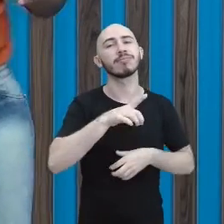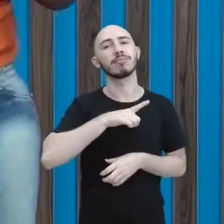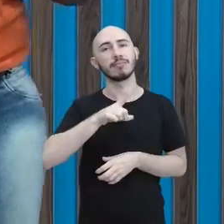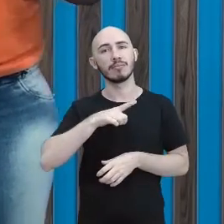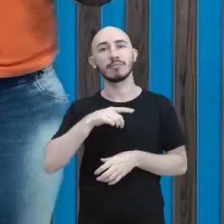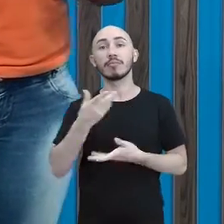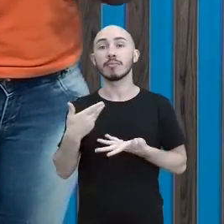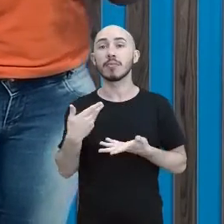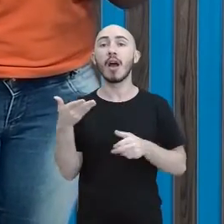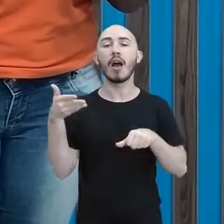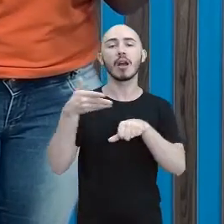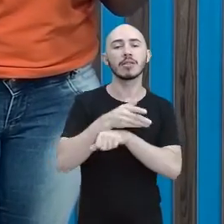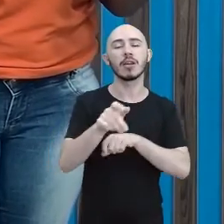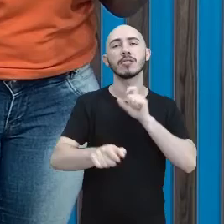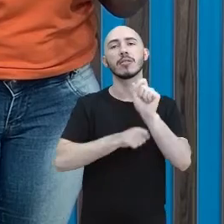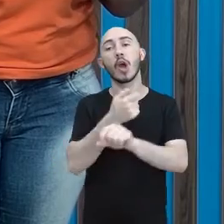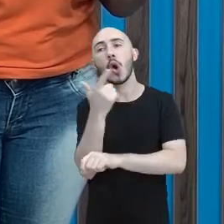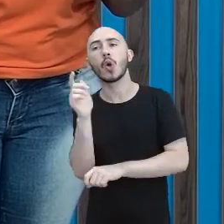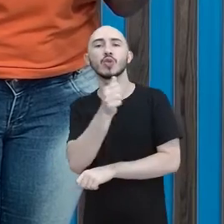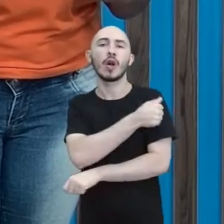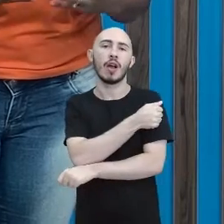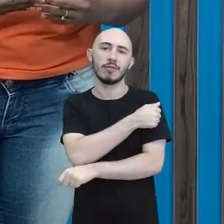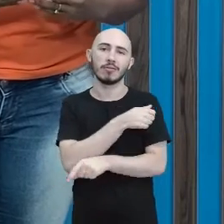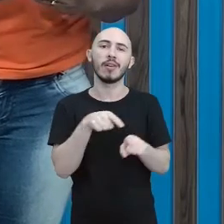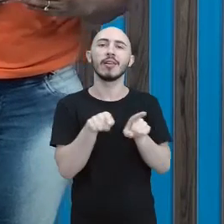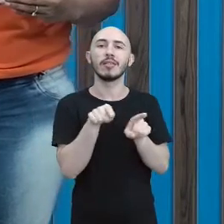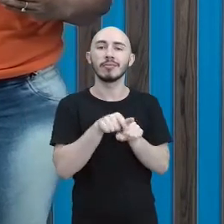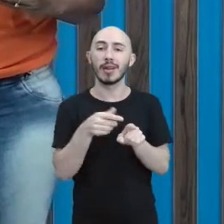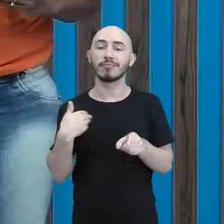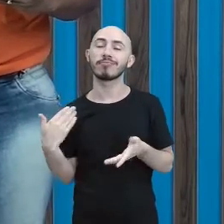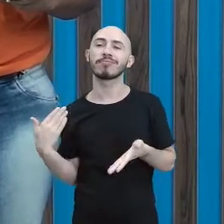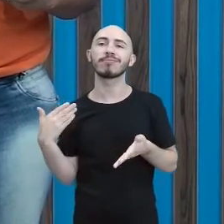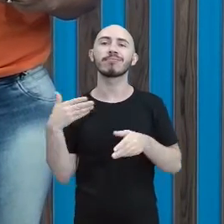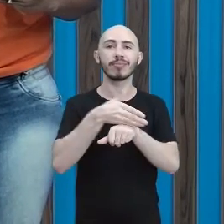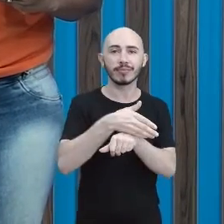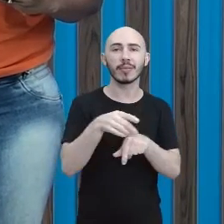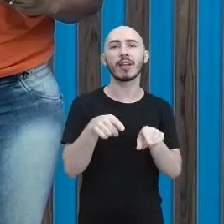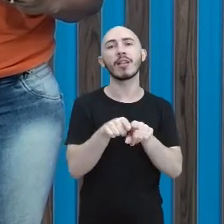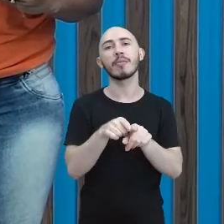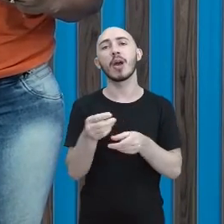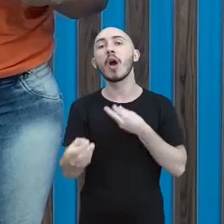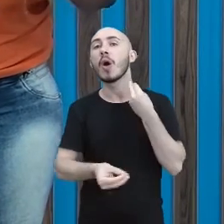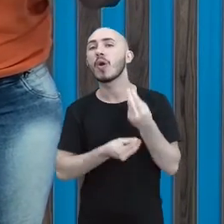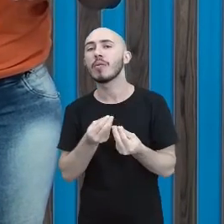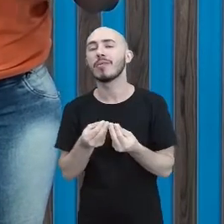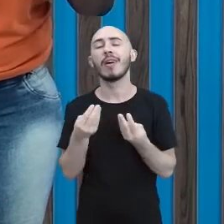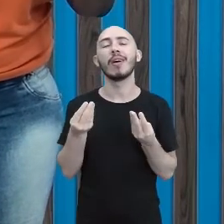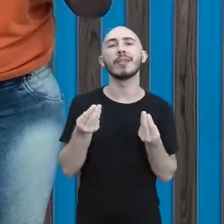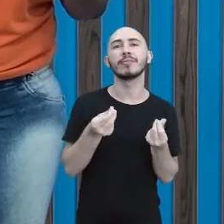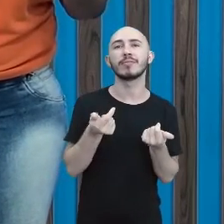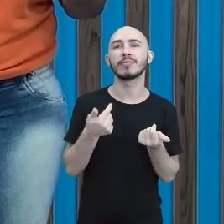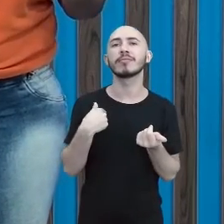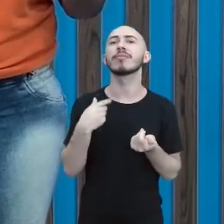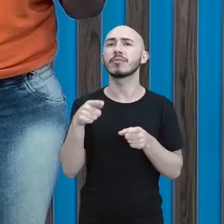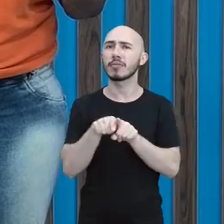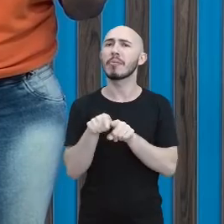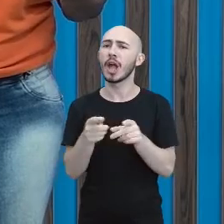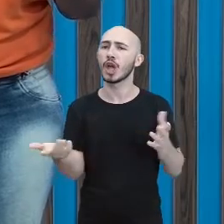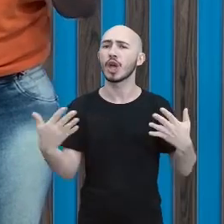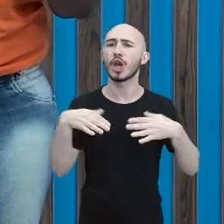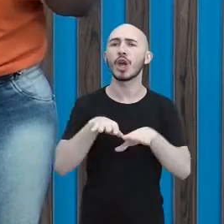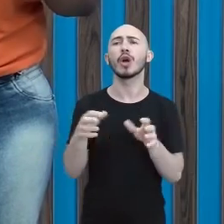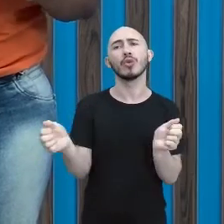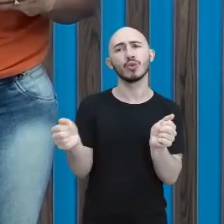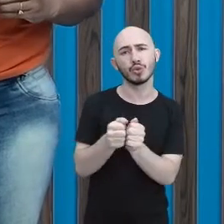vai dar acesso aos outros estudantes que chegarem ali, até de uma maneira para contemplar. E